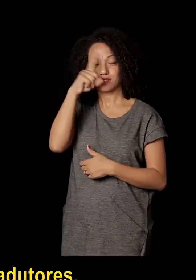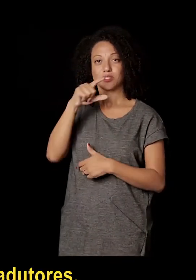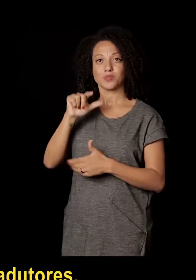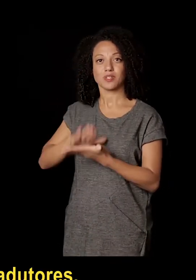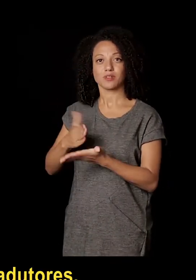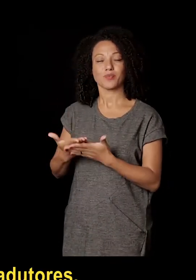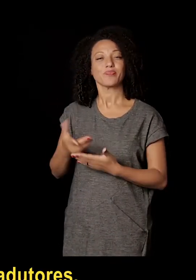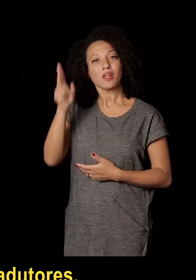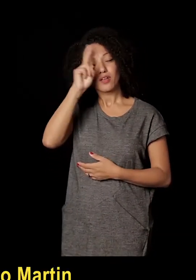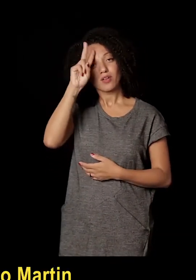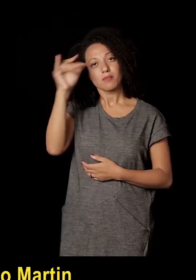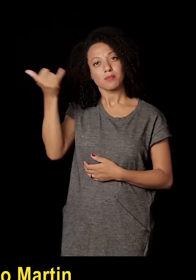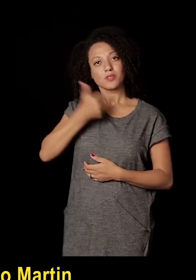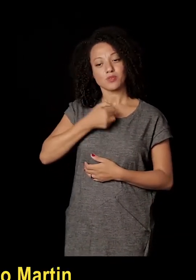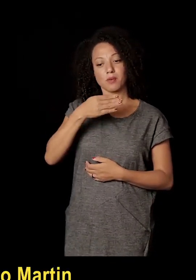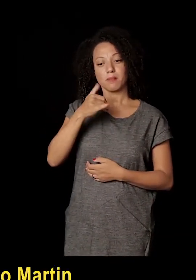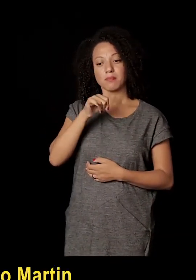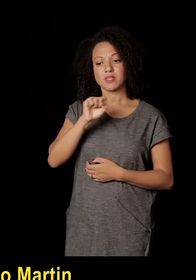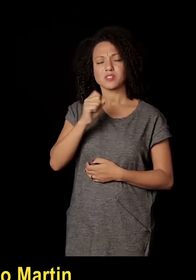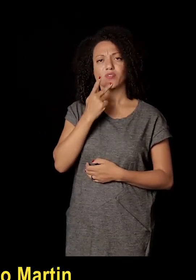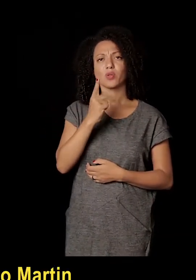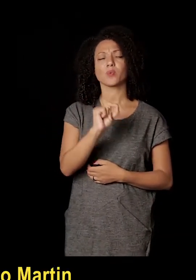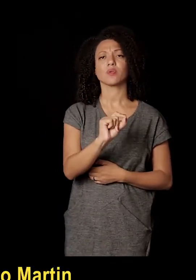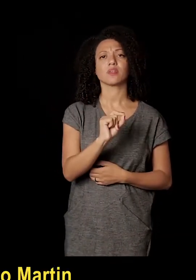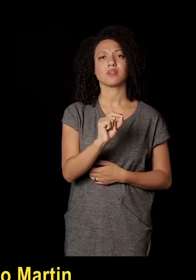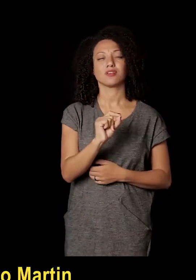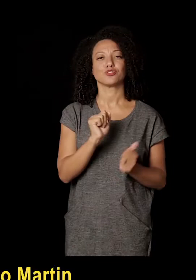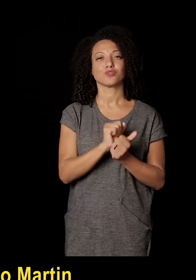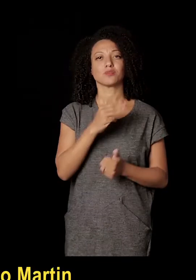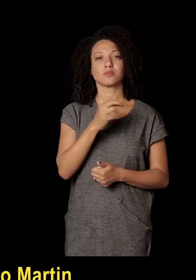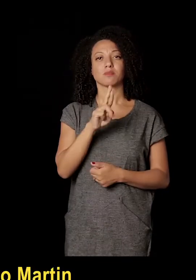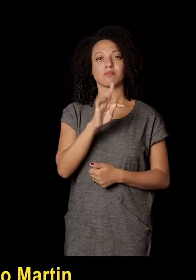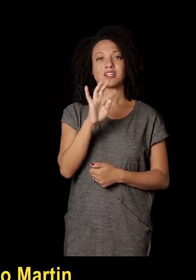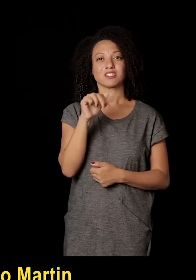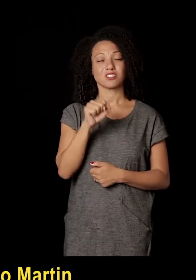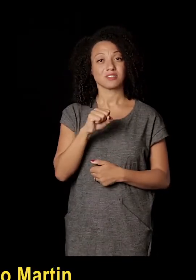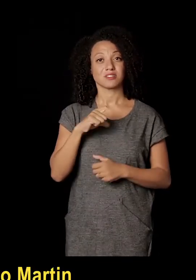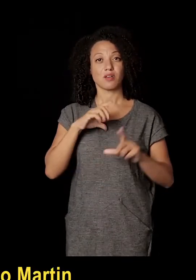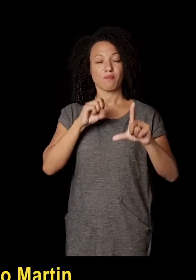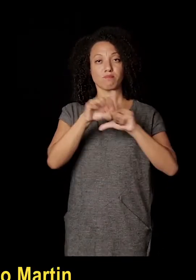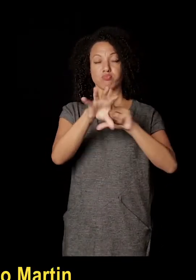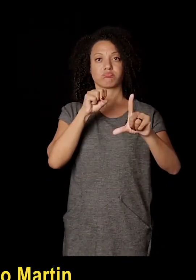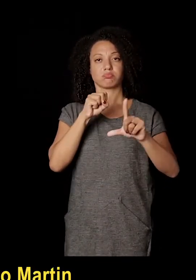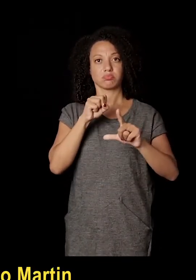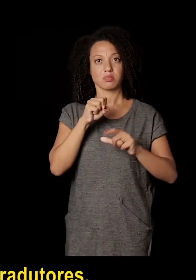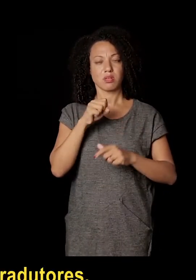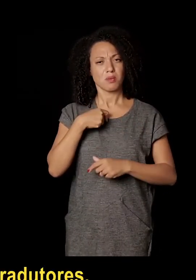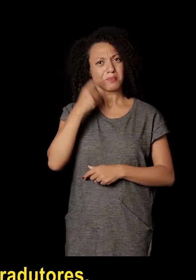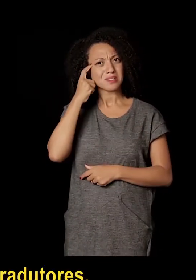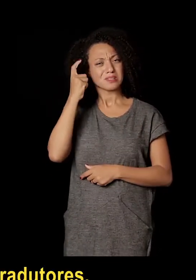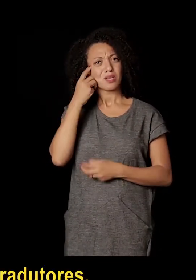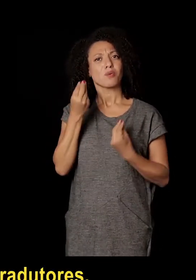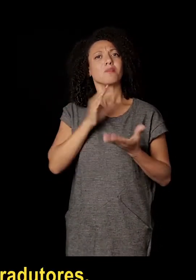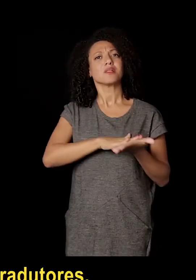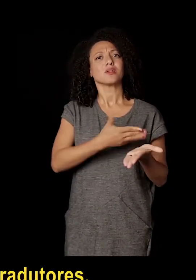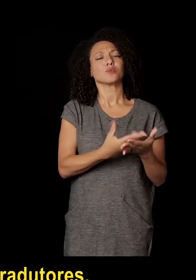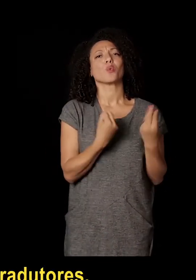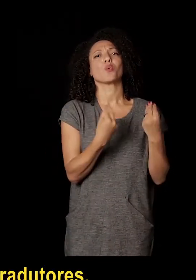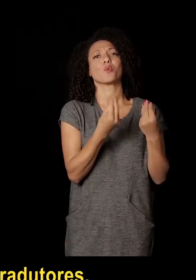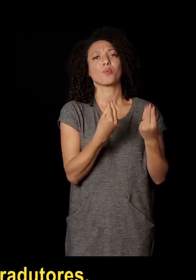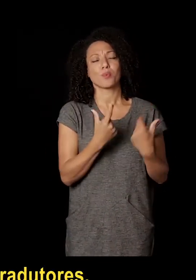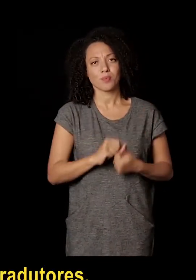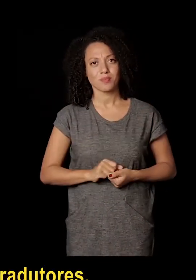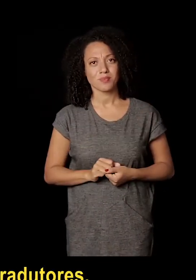hoje, alguém falando lá no MISC, o Martin Parr falou, ele espoca o flash. Eu fiquei pensando nos pobres tradutores,